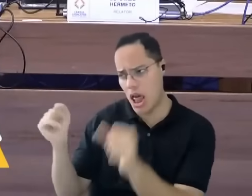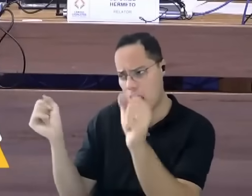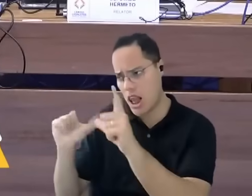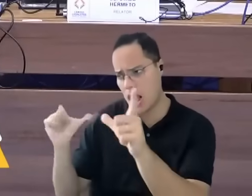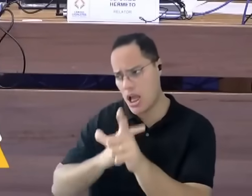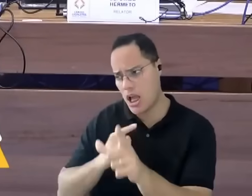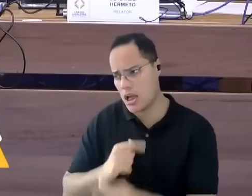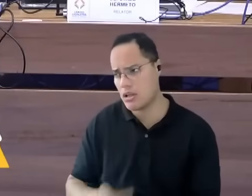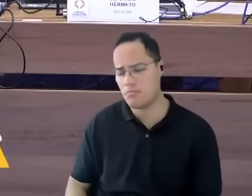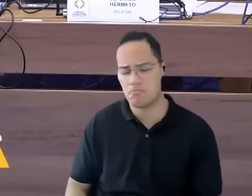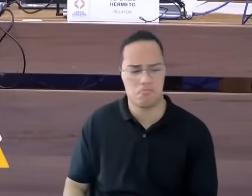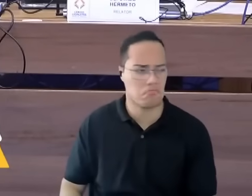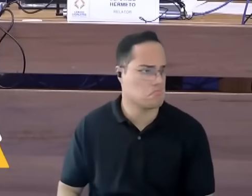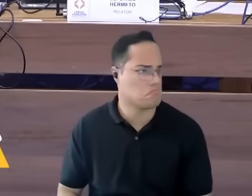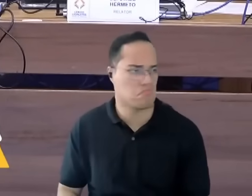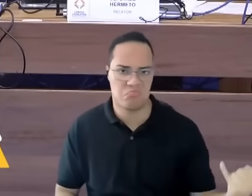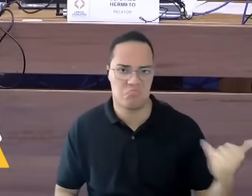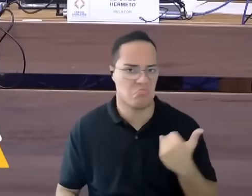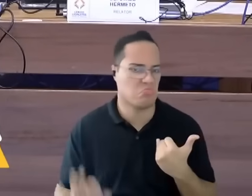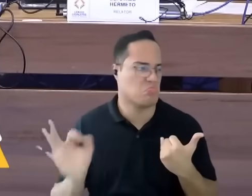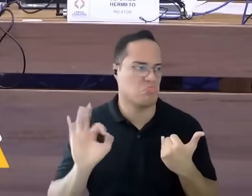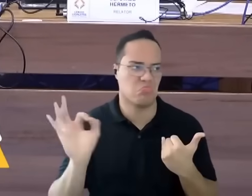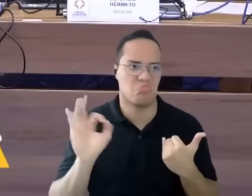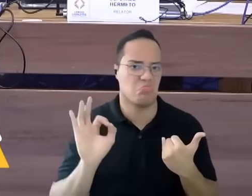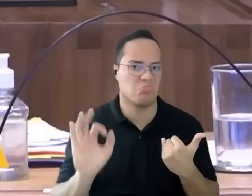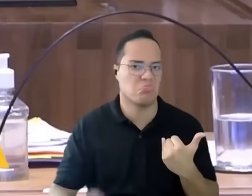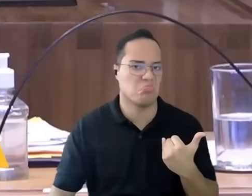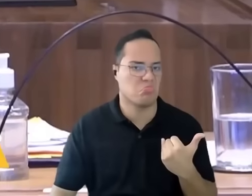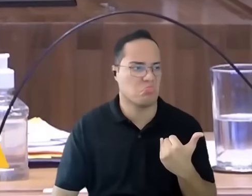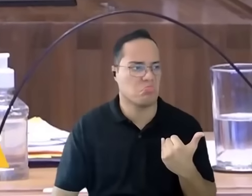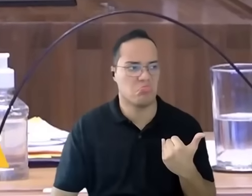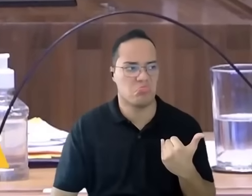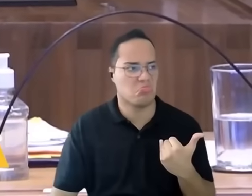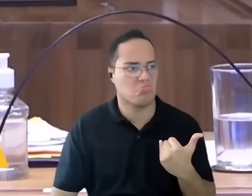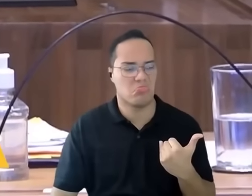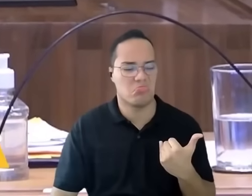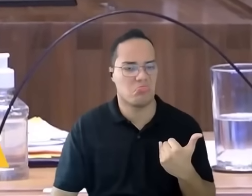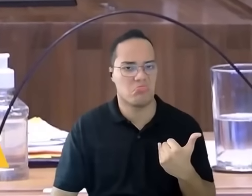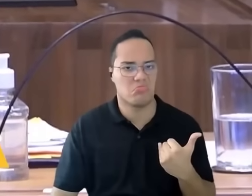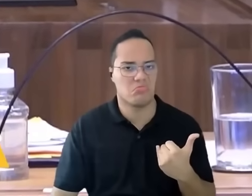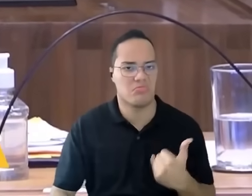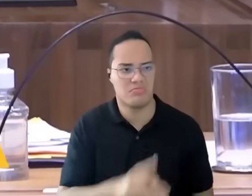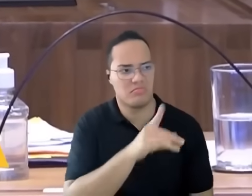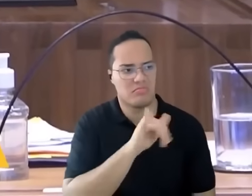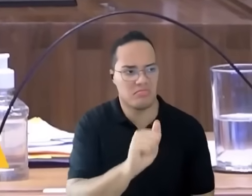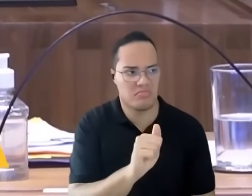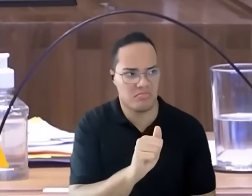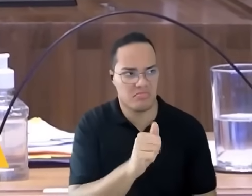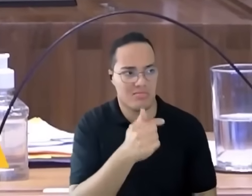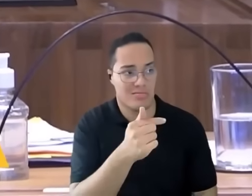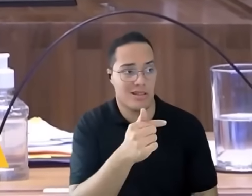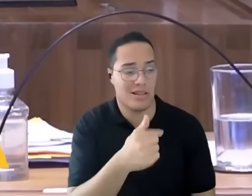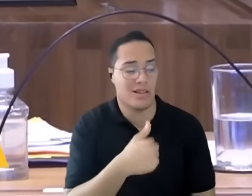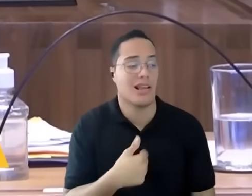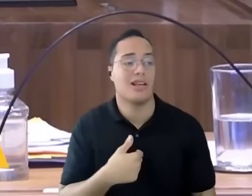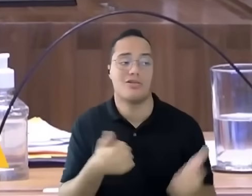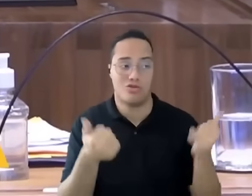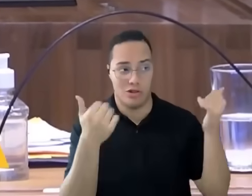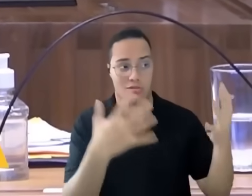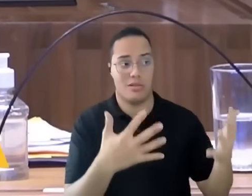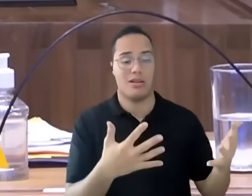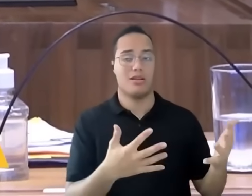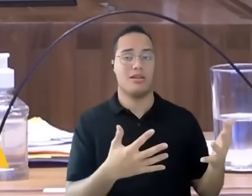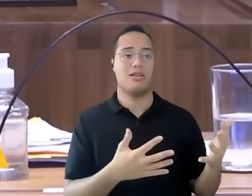não chegou para nós não no dia 7 tudo isso que eu tô falando para o senhor é